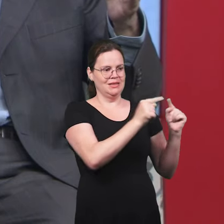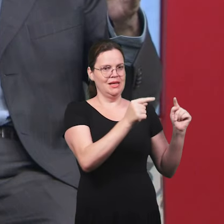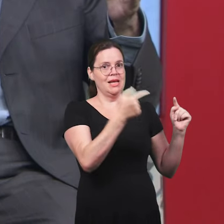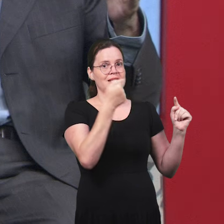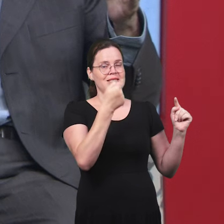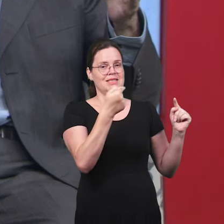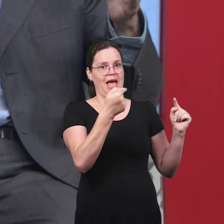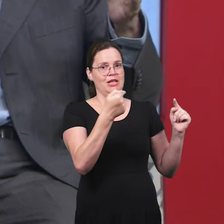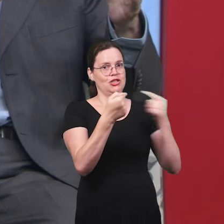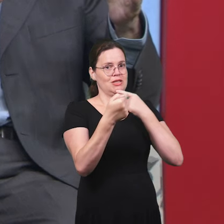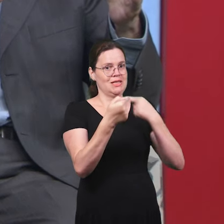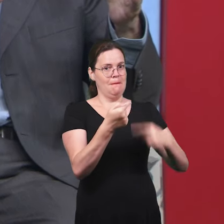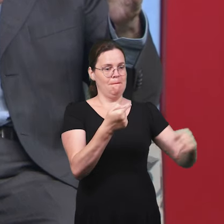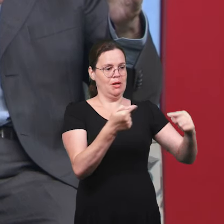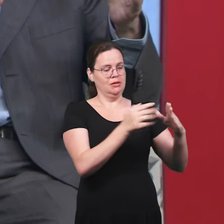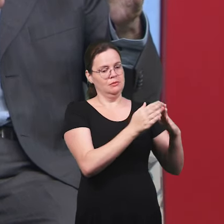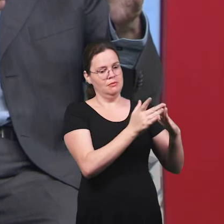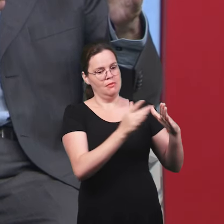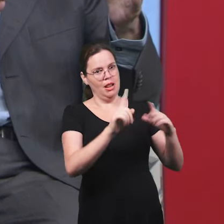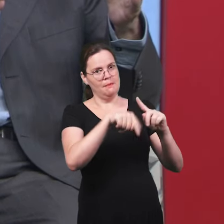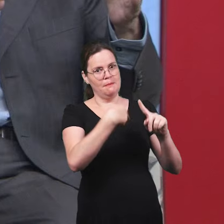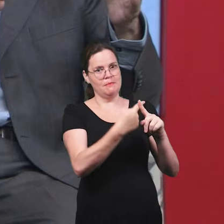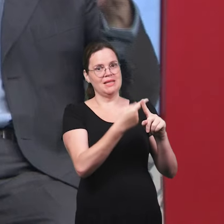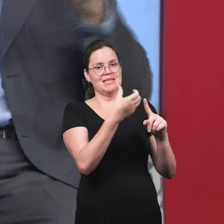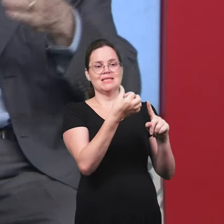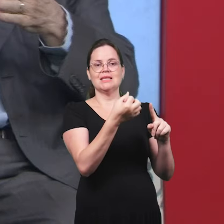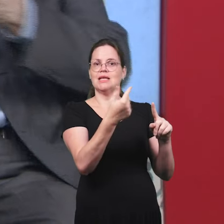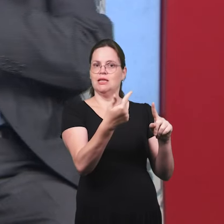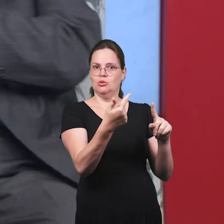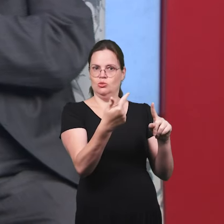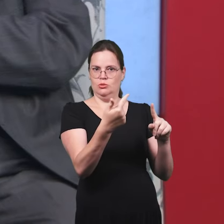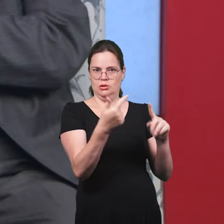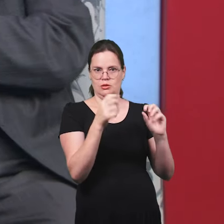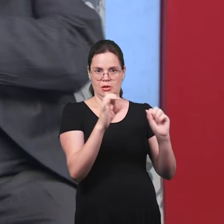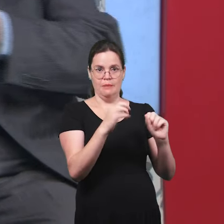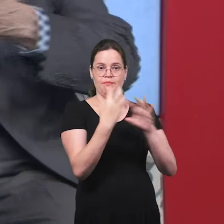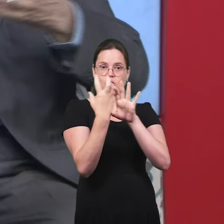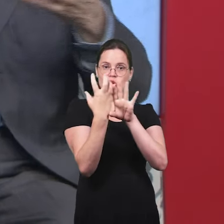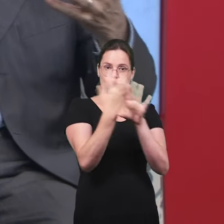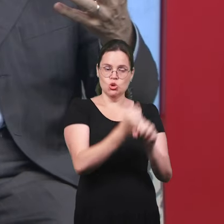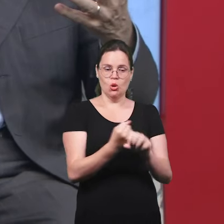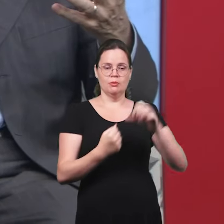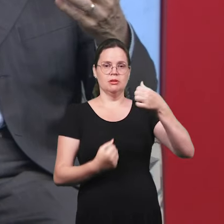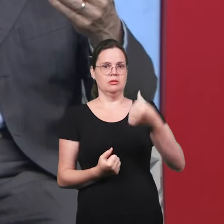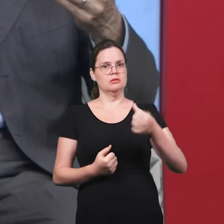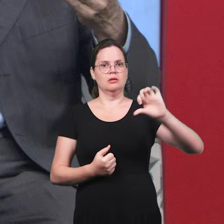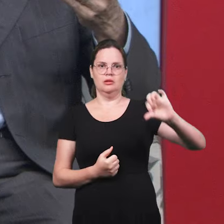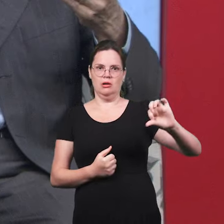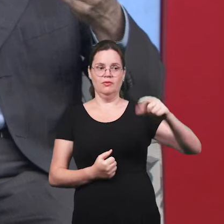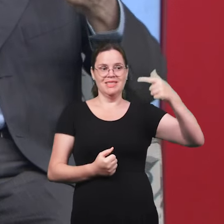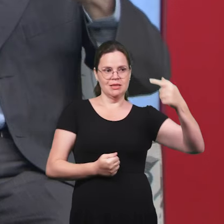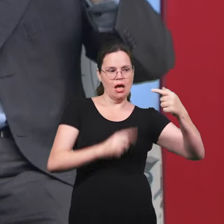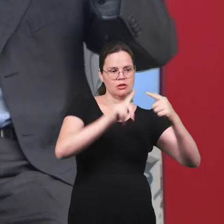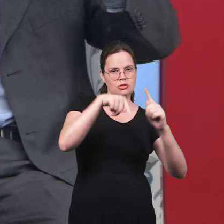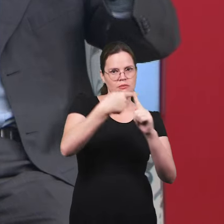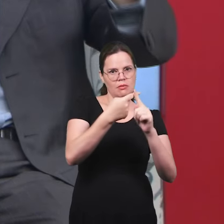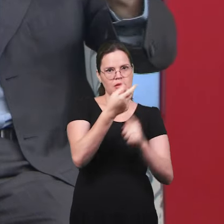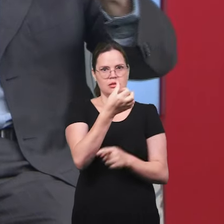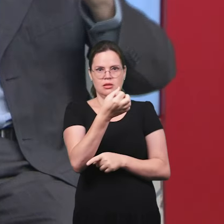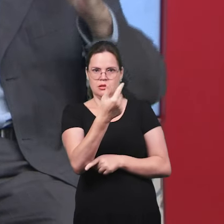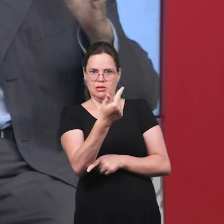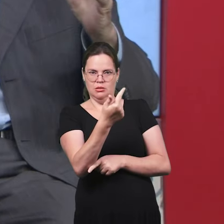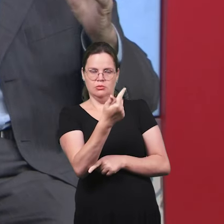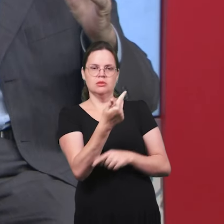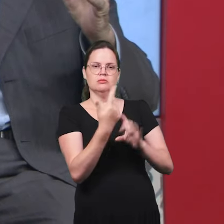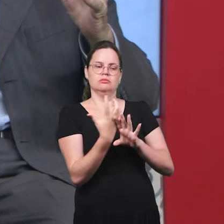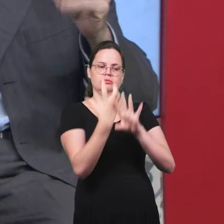Jerusalém reedificada, restaurada. Com mais 62 semanas, a vinda do Messias. 62 com